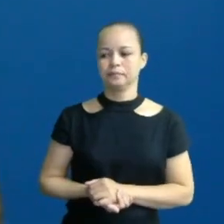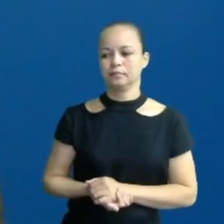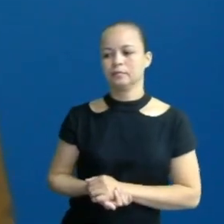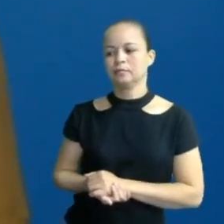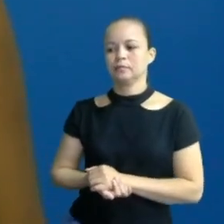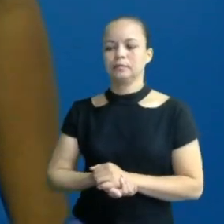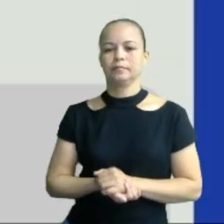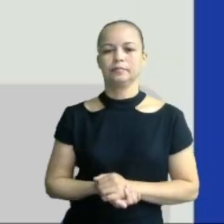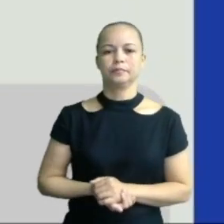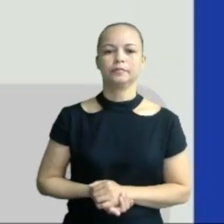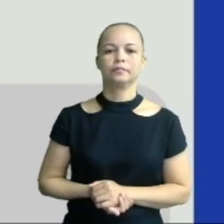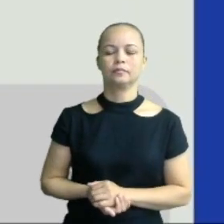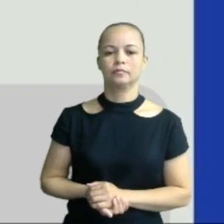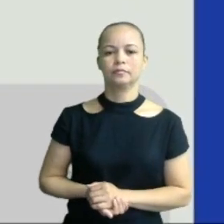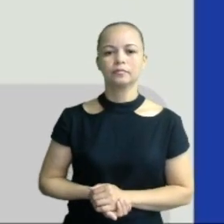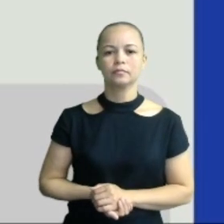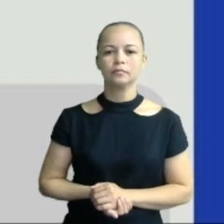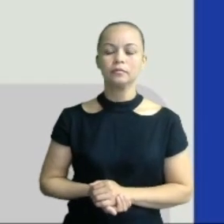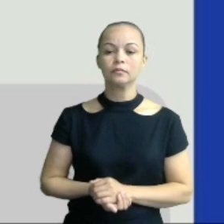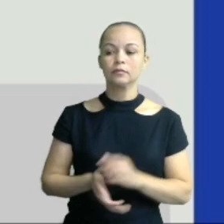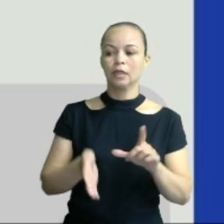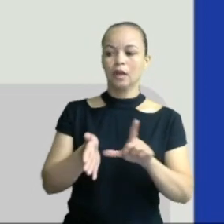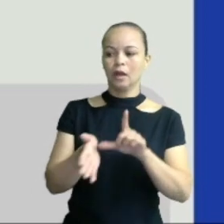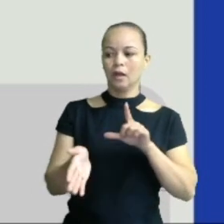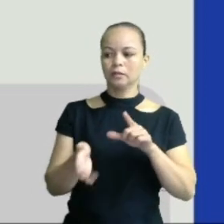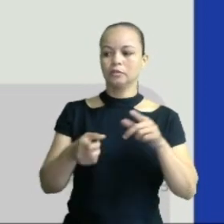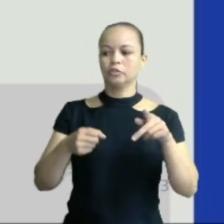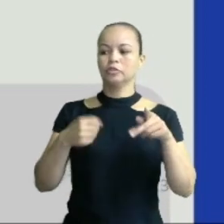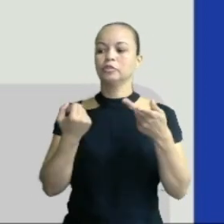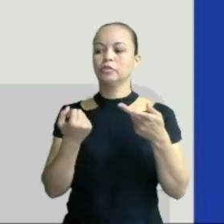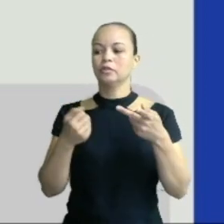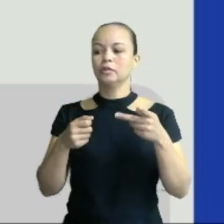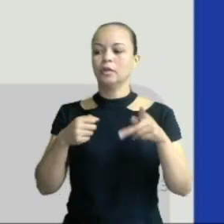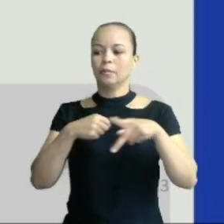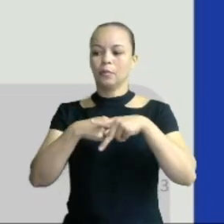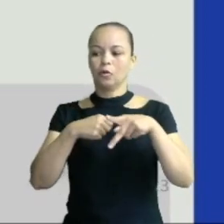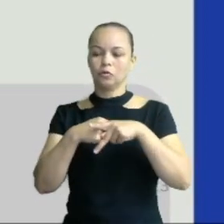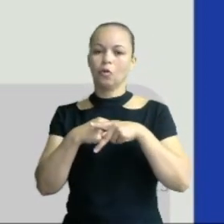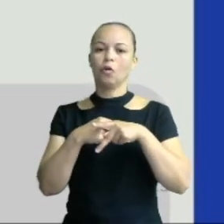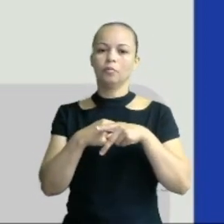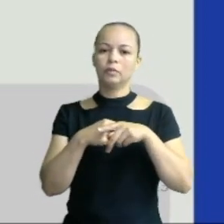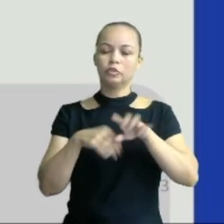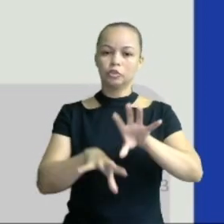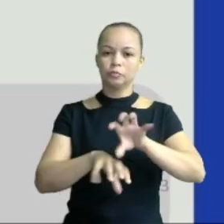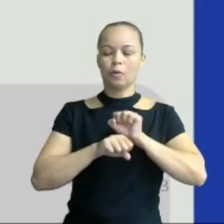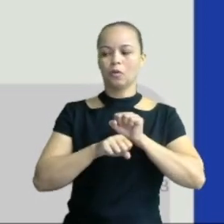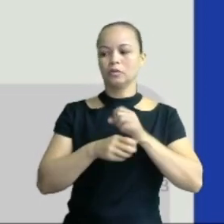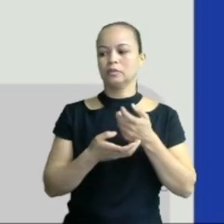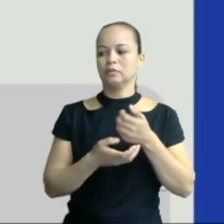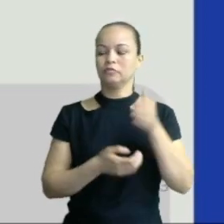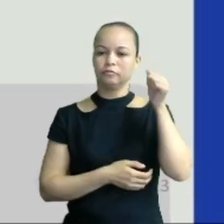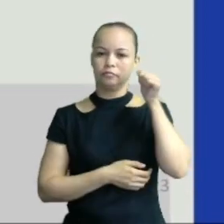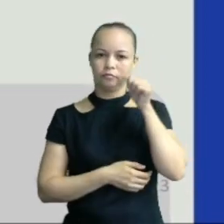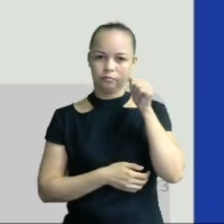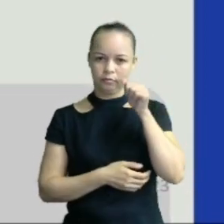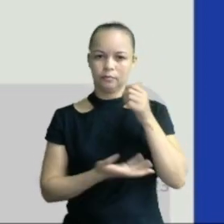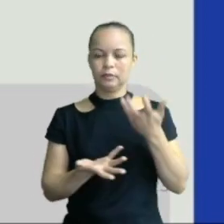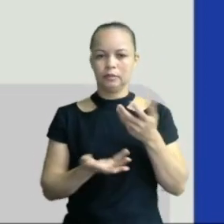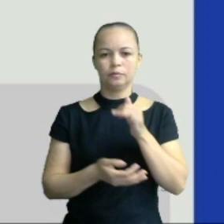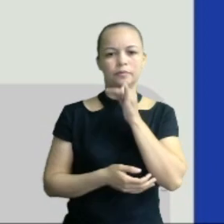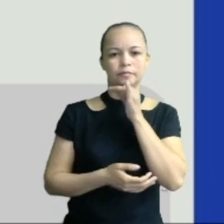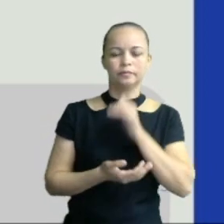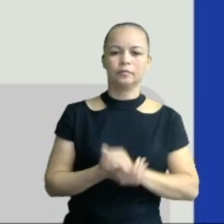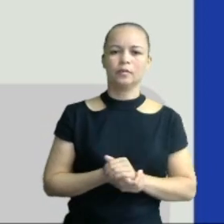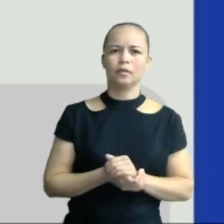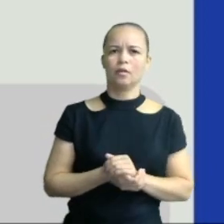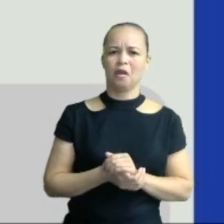Põe na tela para a gente ver. Antes de pronomes possessivos, né? Femininos, como por exemplo,